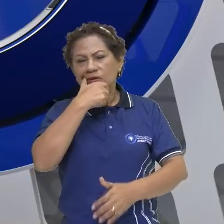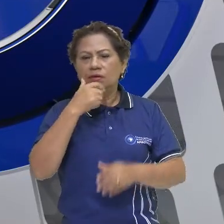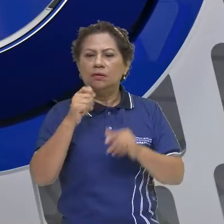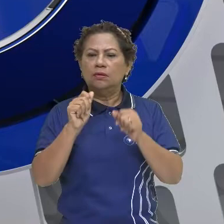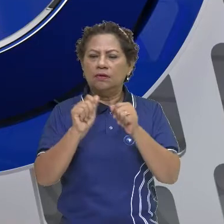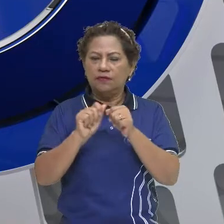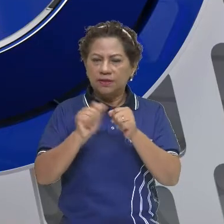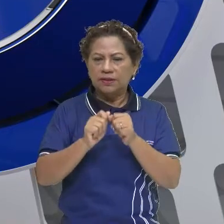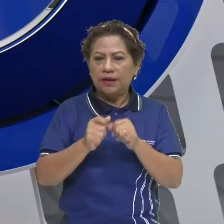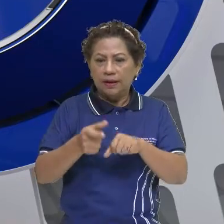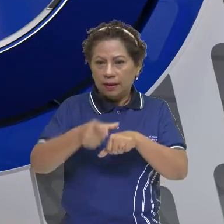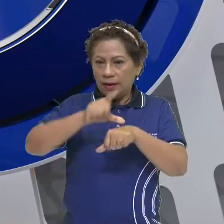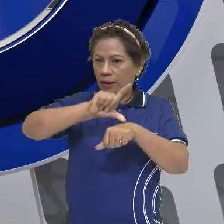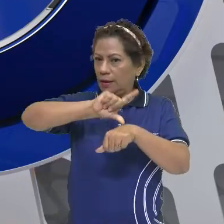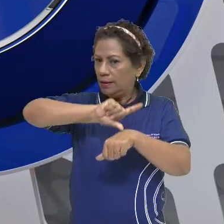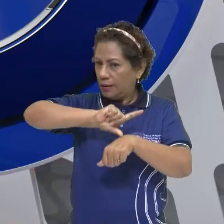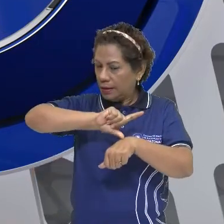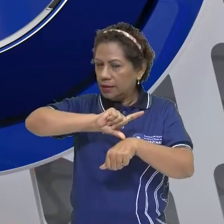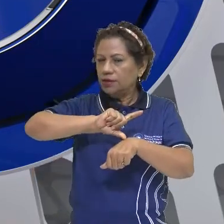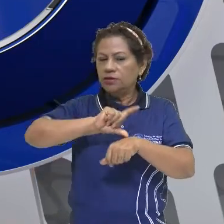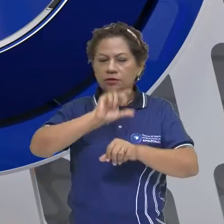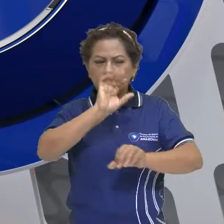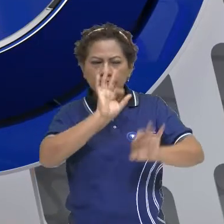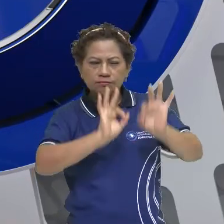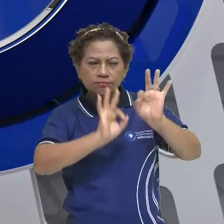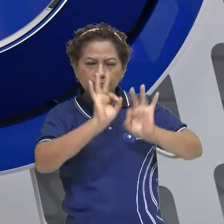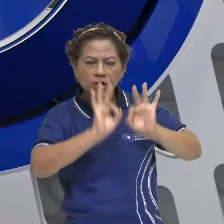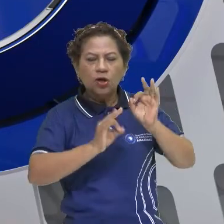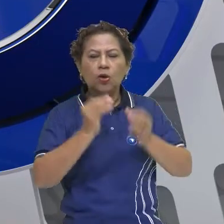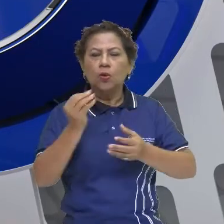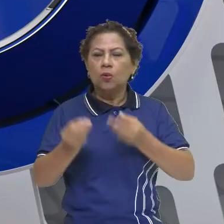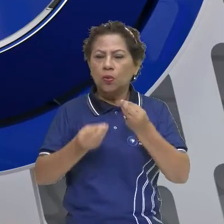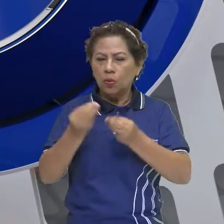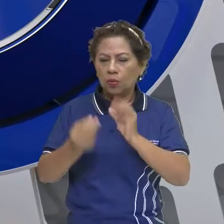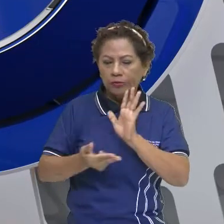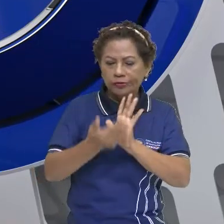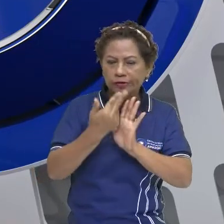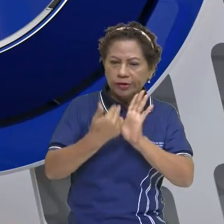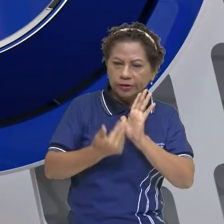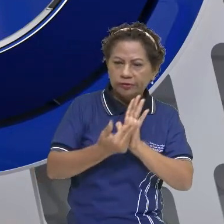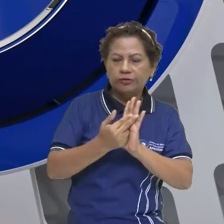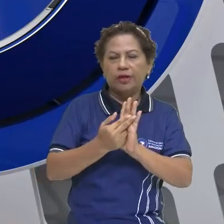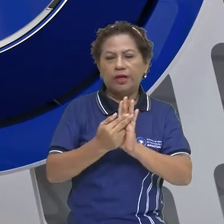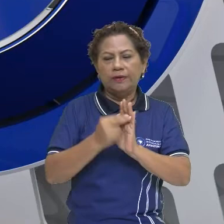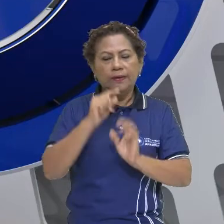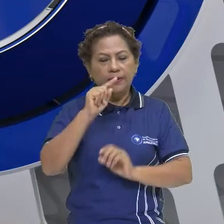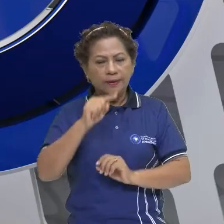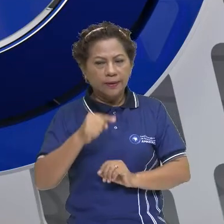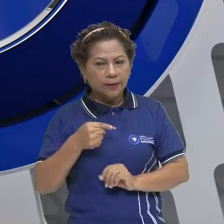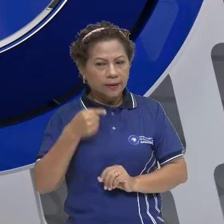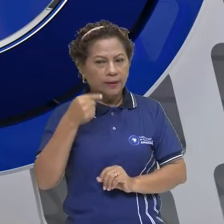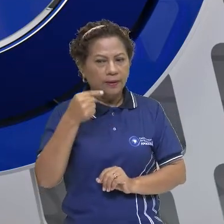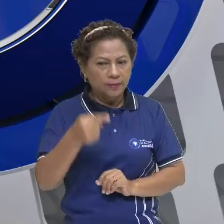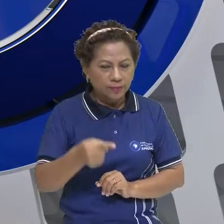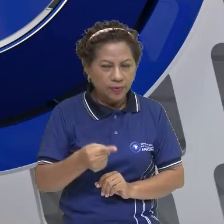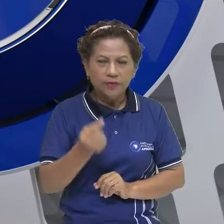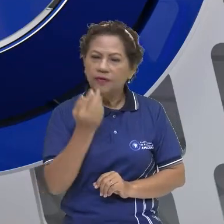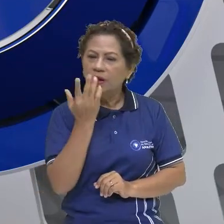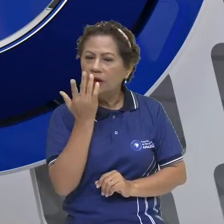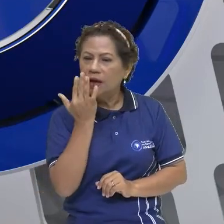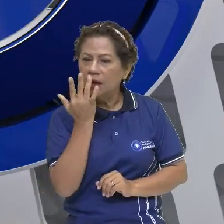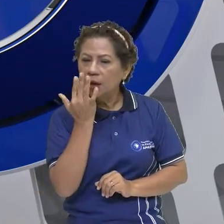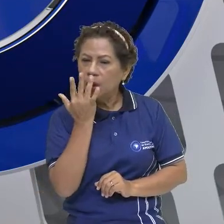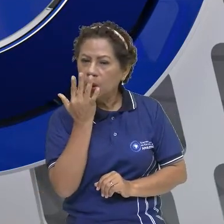Primeiro ele fez todo o traçado, né, de como ia ser o desenho. Depois ele foi compondo, colocando os tons que ele